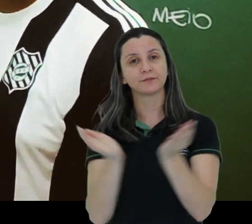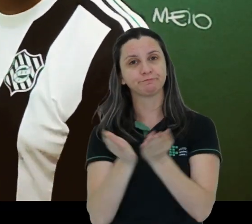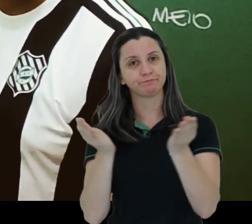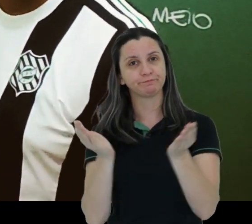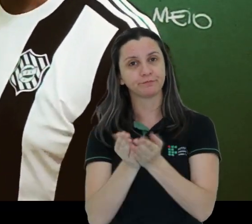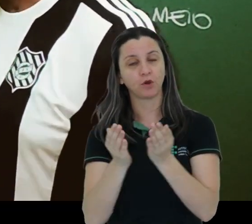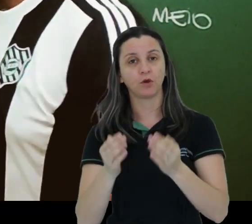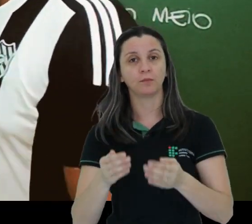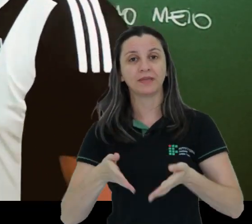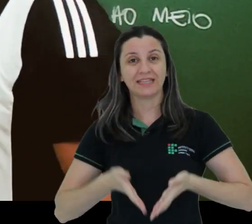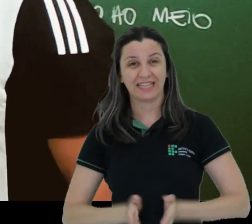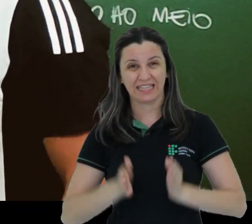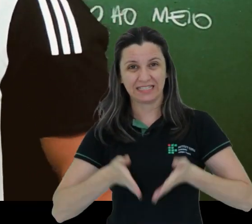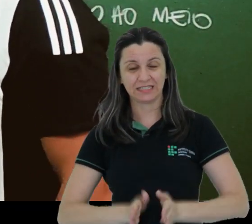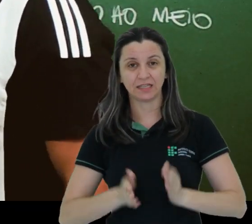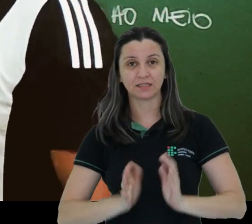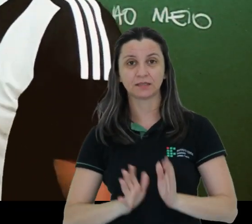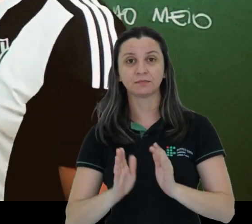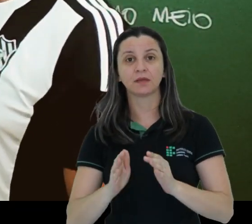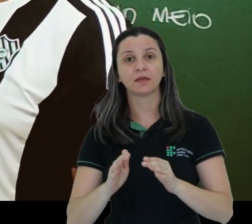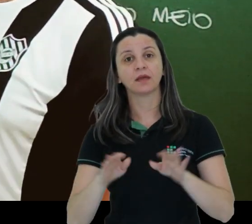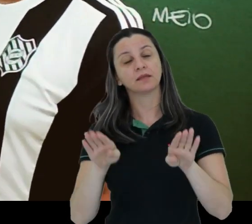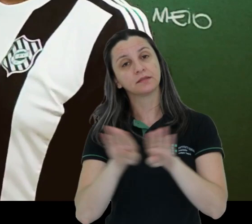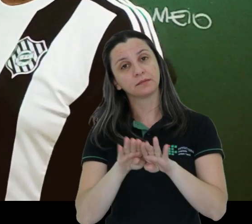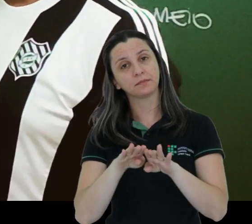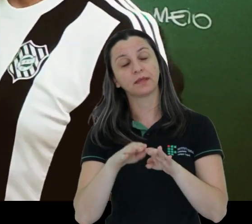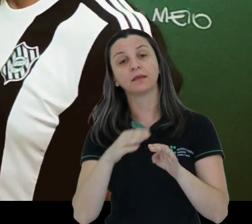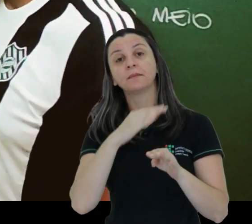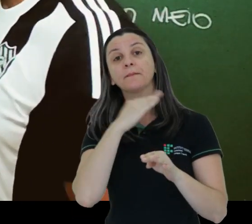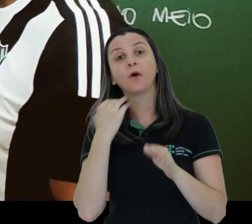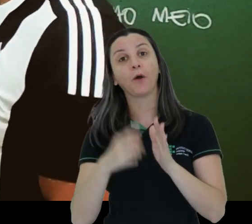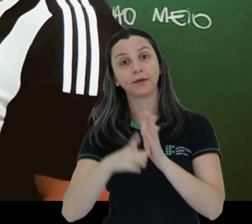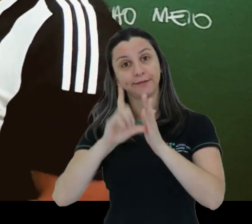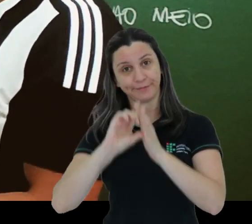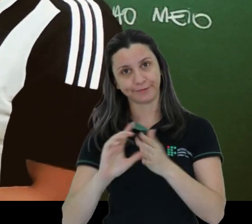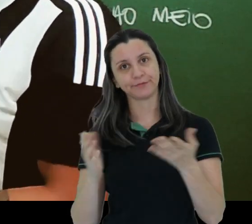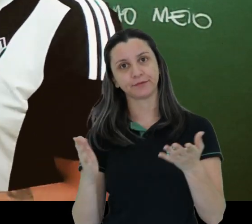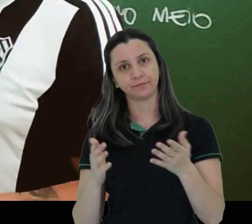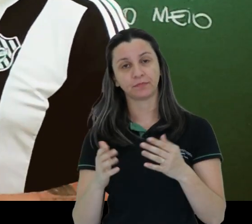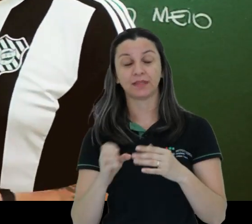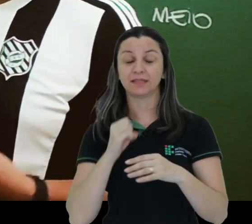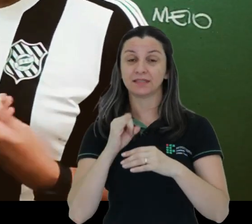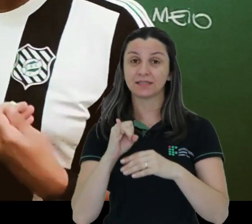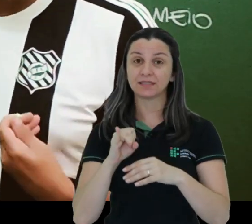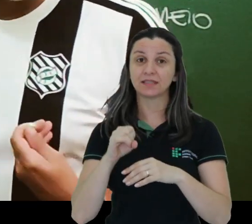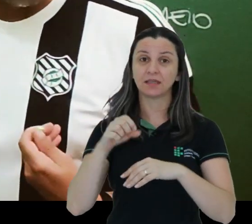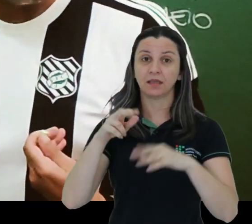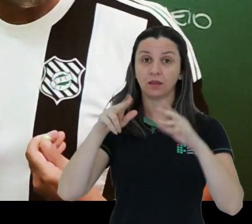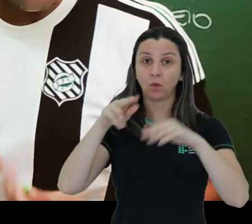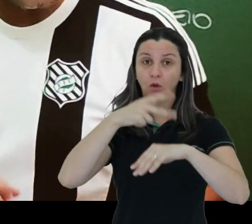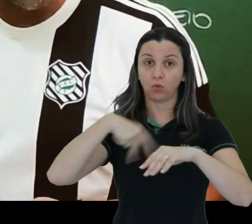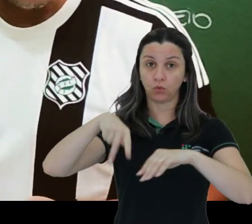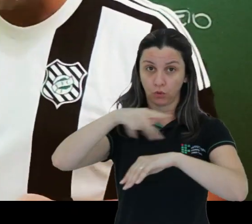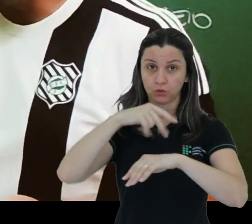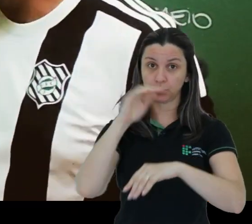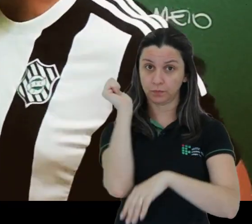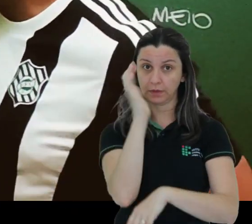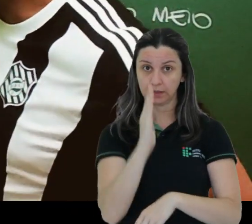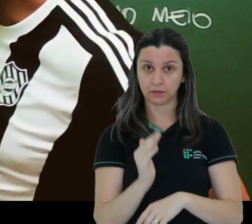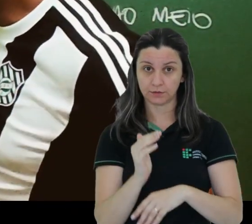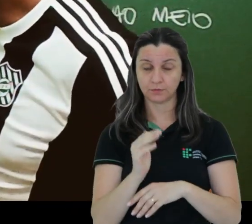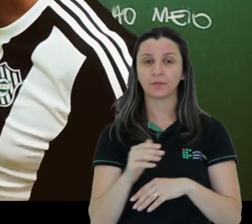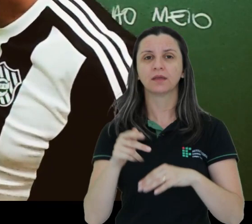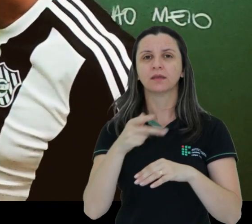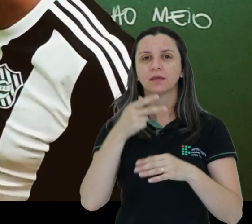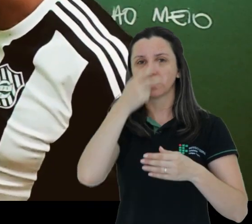mais pobre, onde nasce muito, mas as pessoas morrem cedo. Quando o país vai evoluindo, como o nosso país Brasil, o